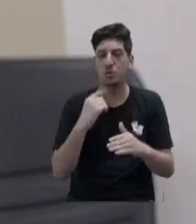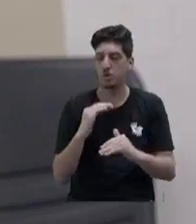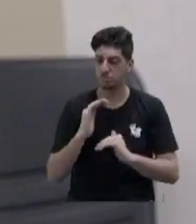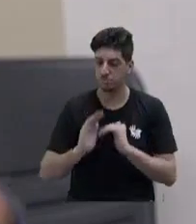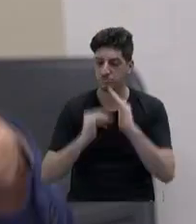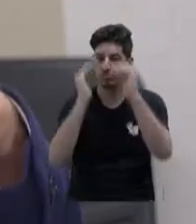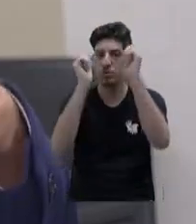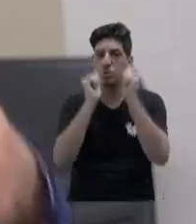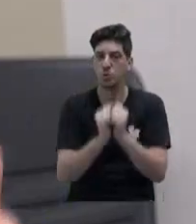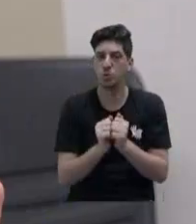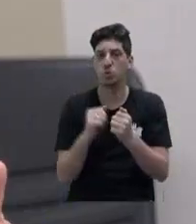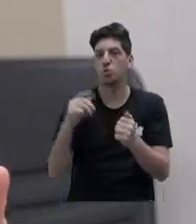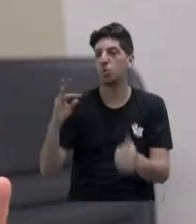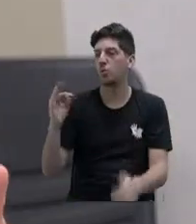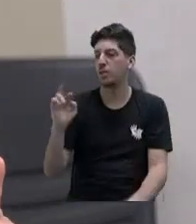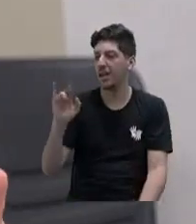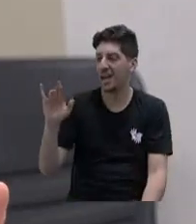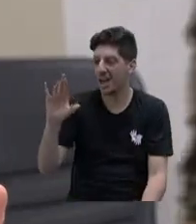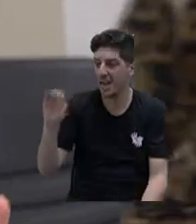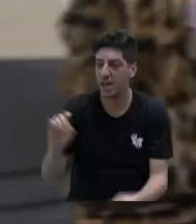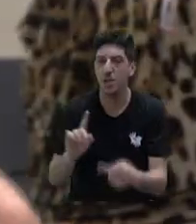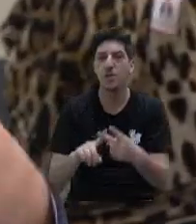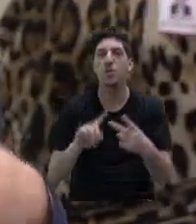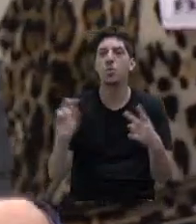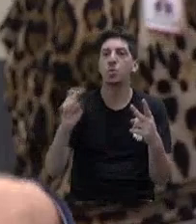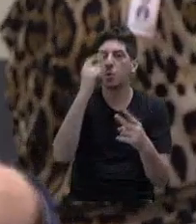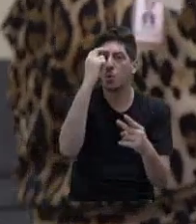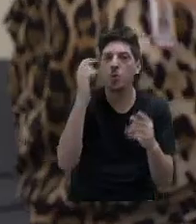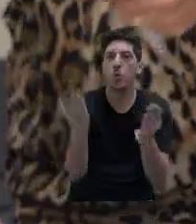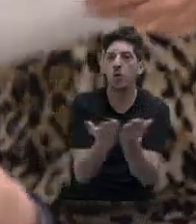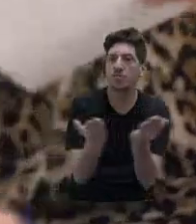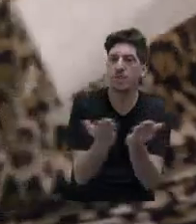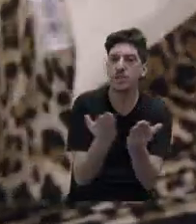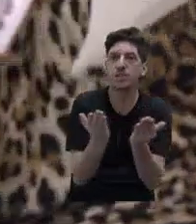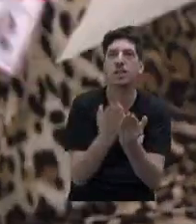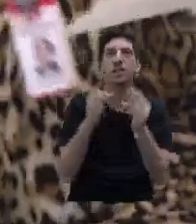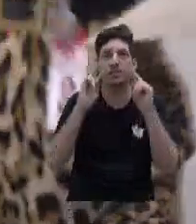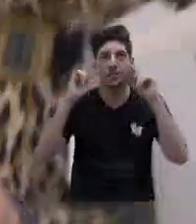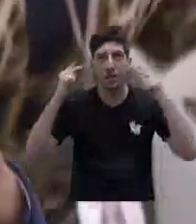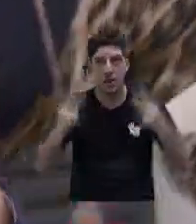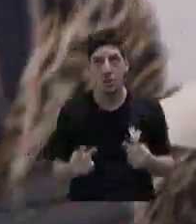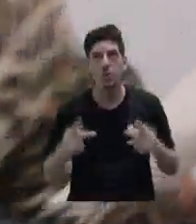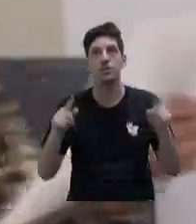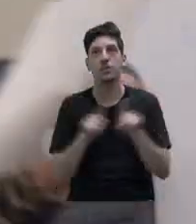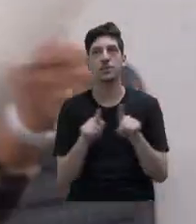povos dos terreiros, os povos, cultura gospel, que foi reconhecida como